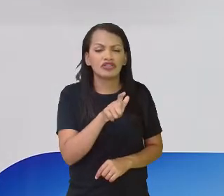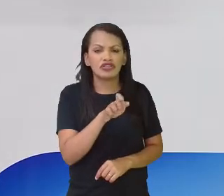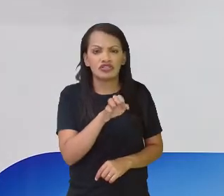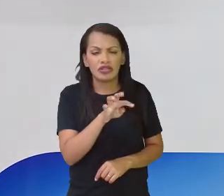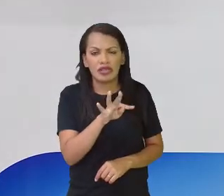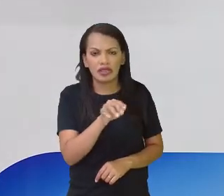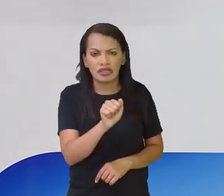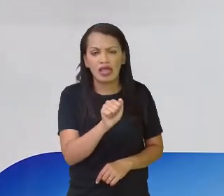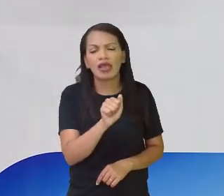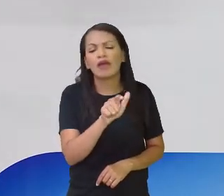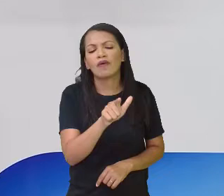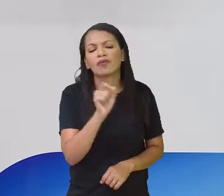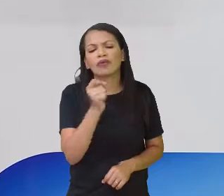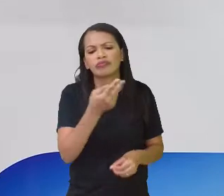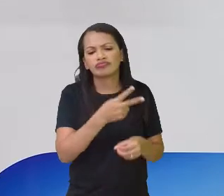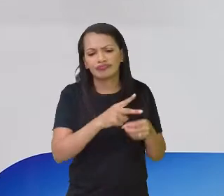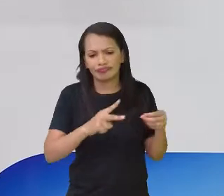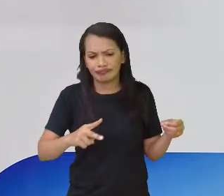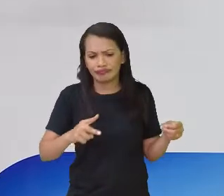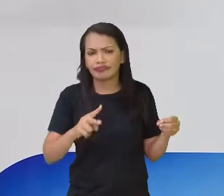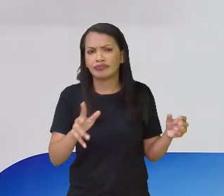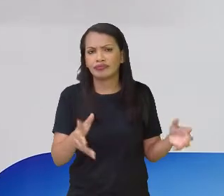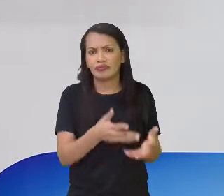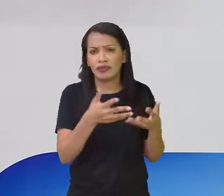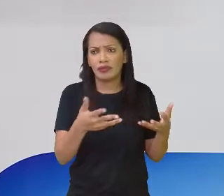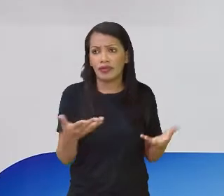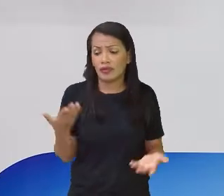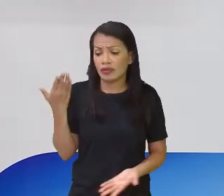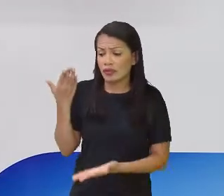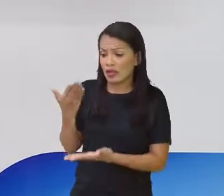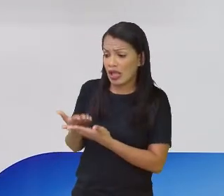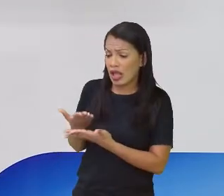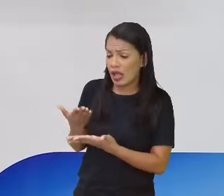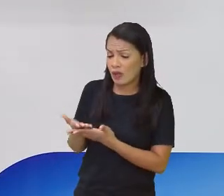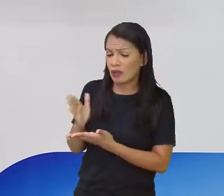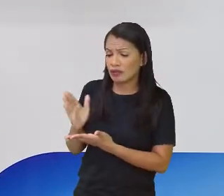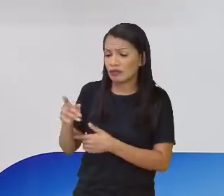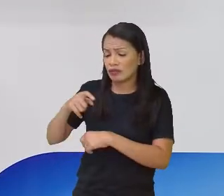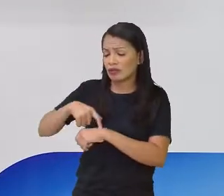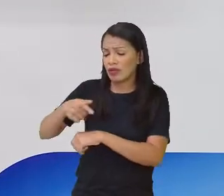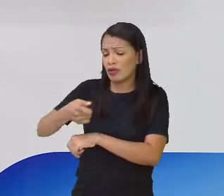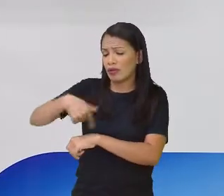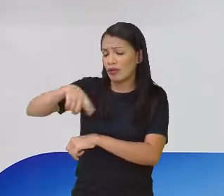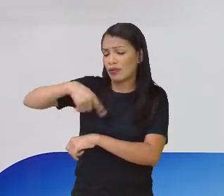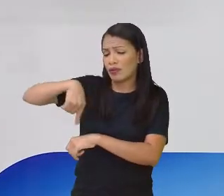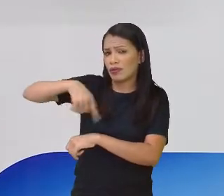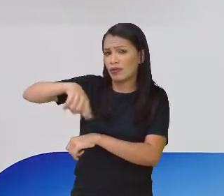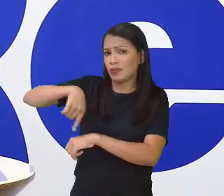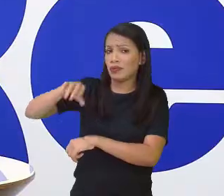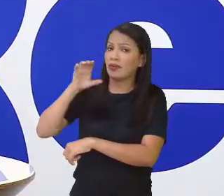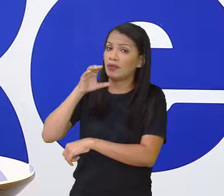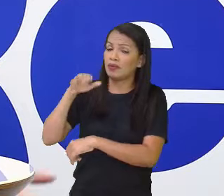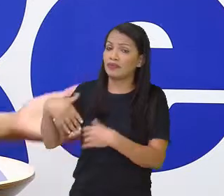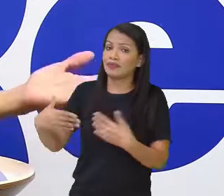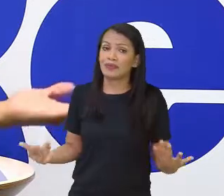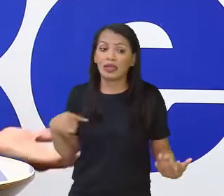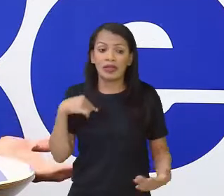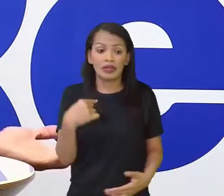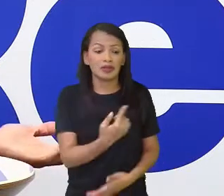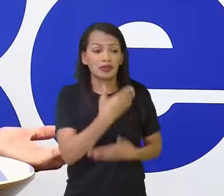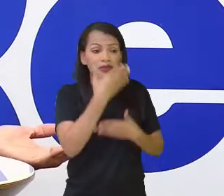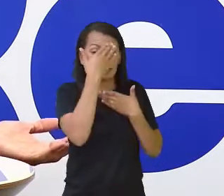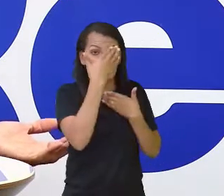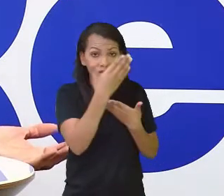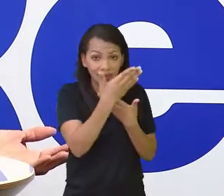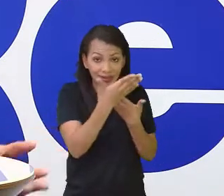parabéns. Nossa aula já está aqui, ó, estourando o tempo. Muito obrigado, professora Márcia. O tempo passou rápido demais. Isso mesmo, nós é que